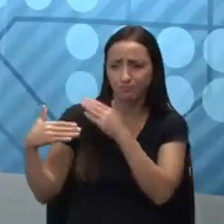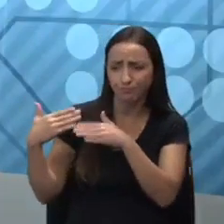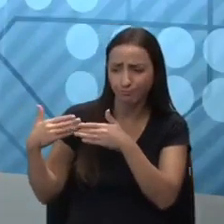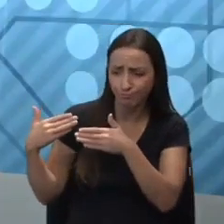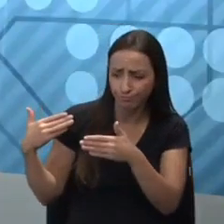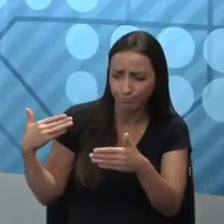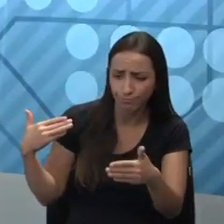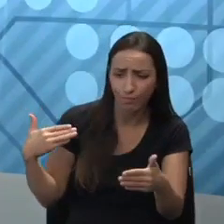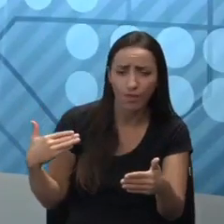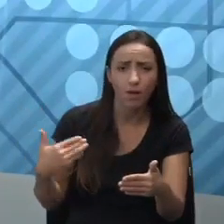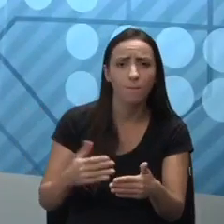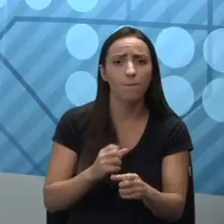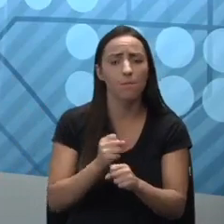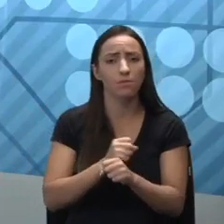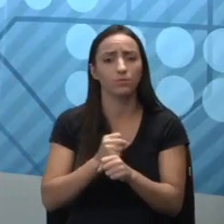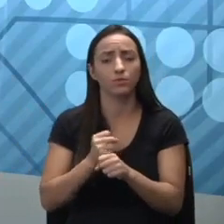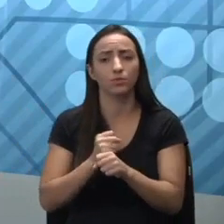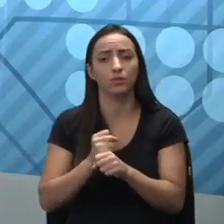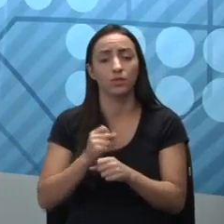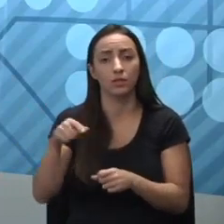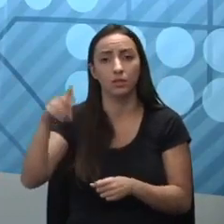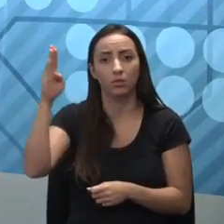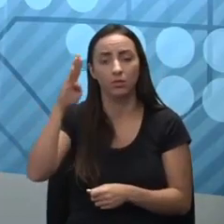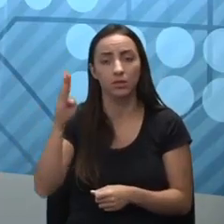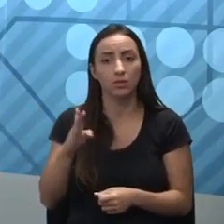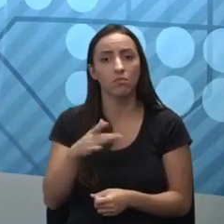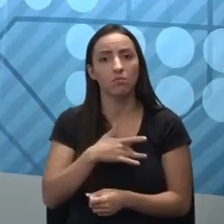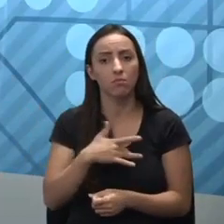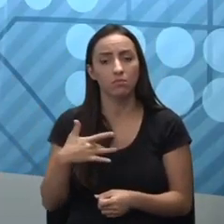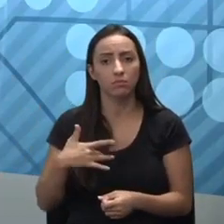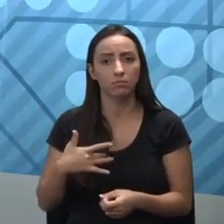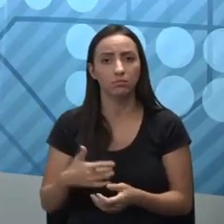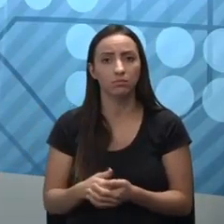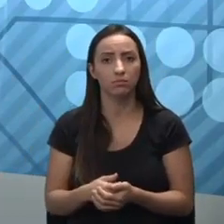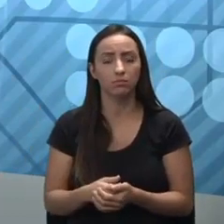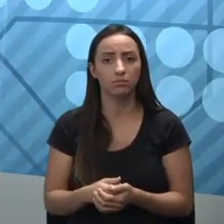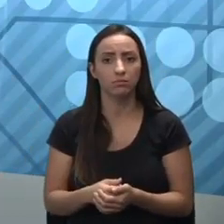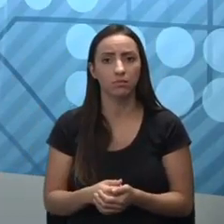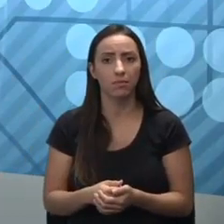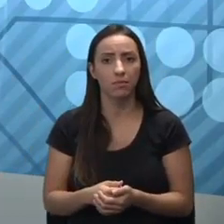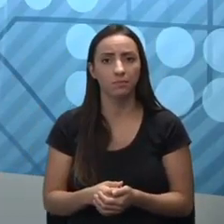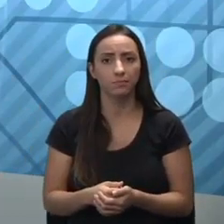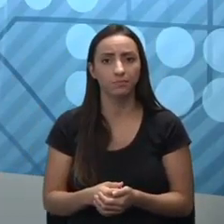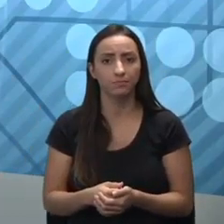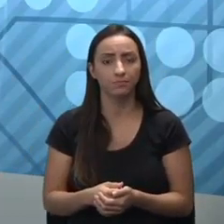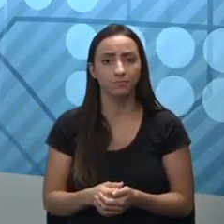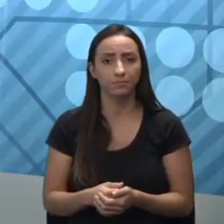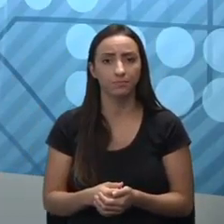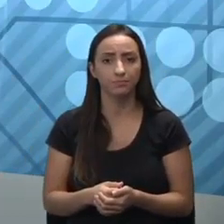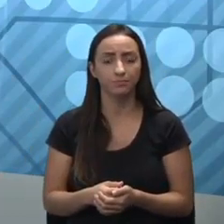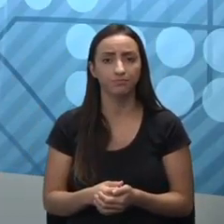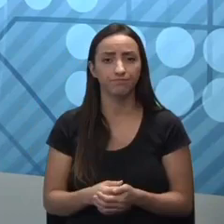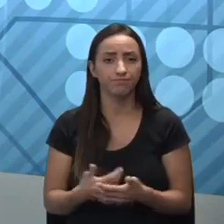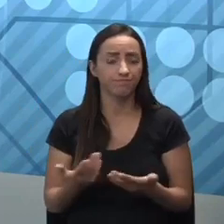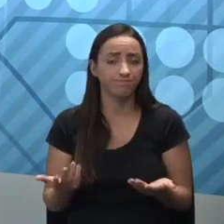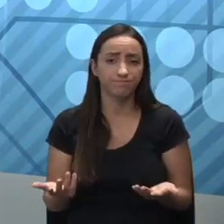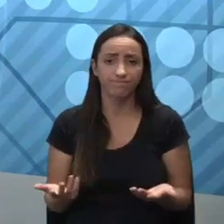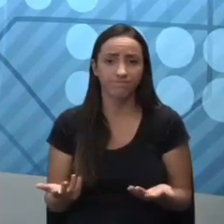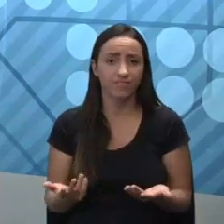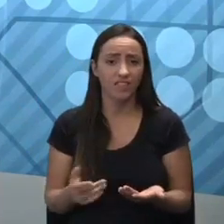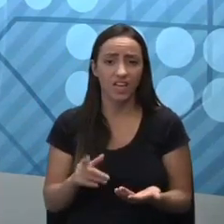na história do Brasil, a saúde, ela ficava